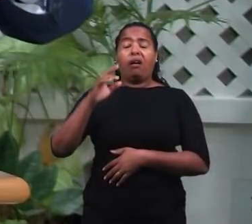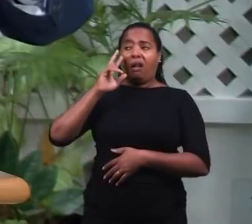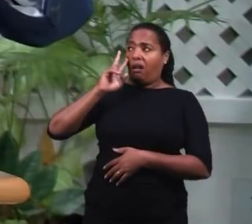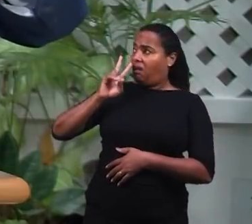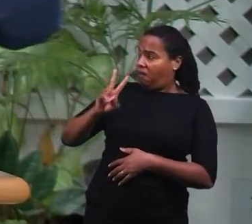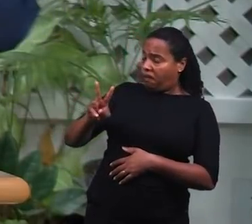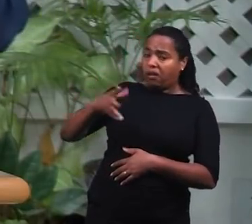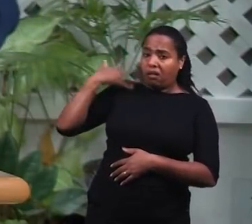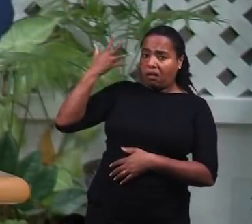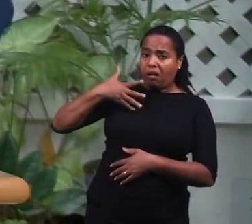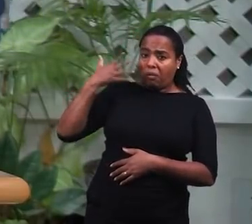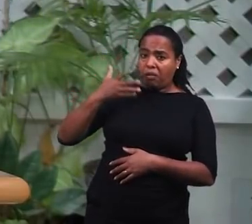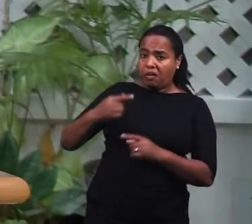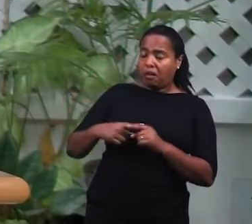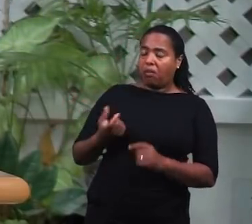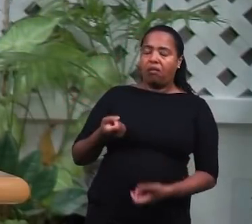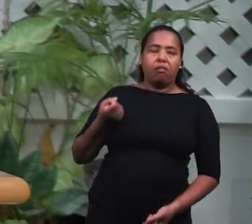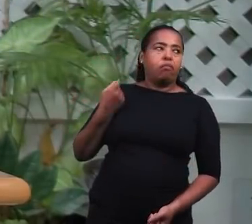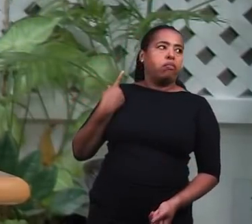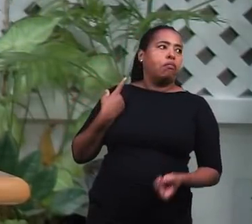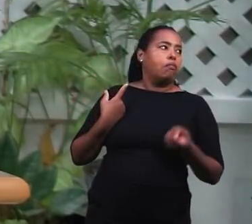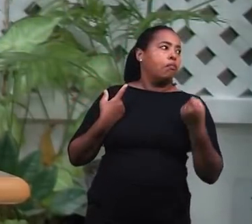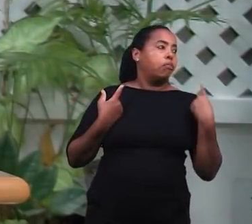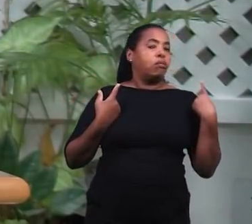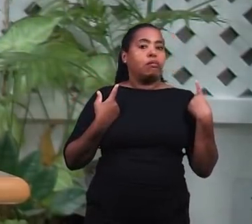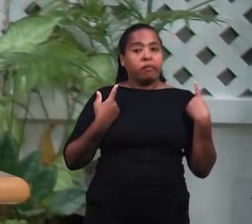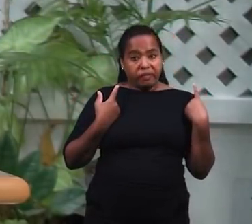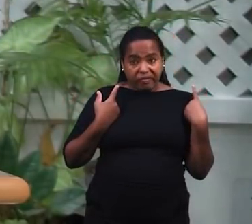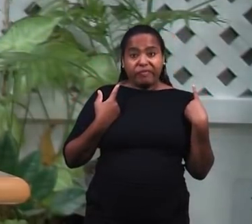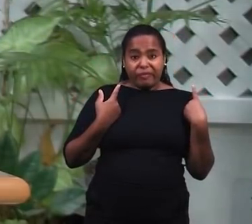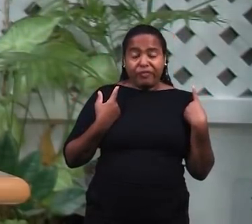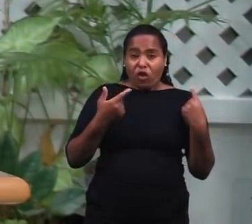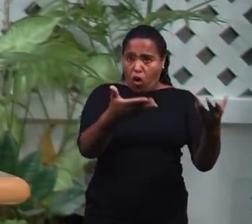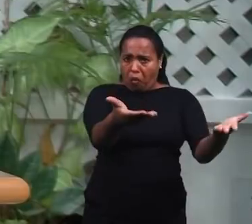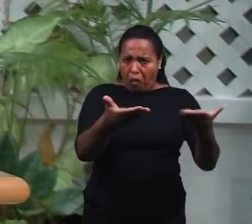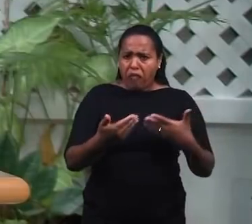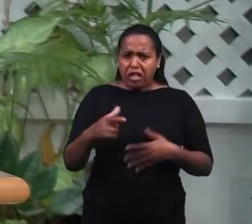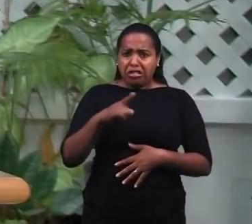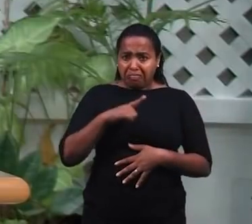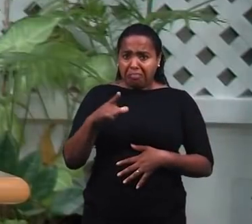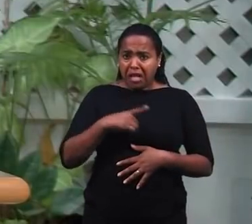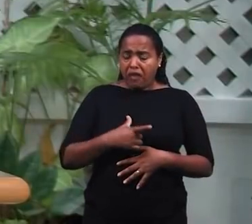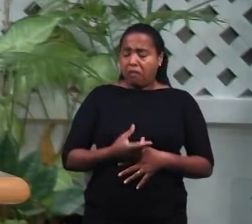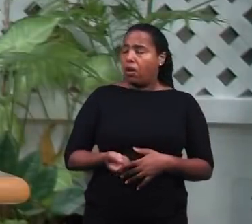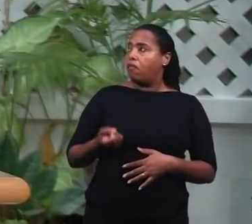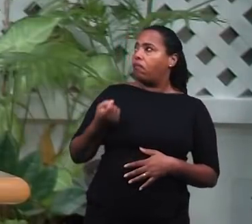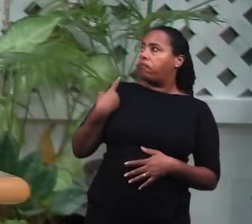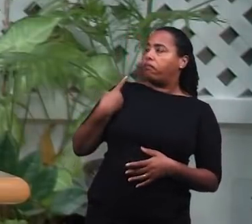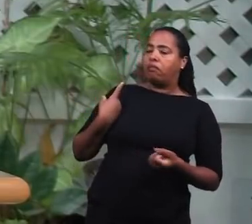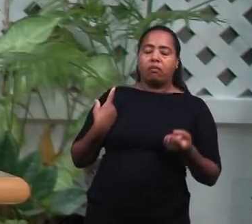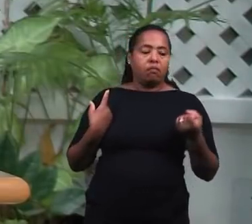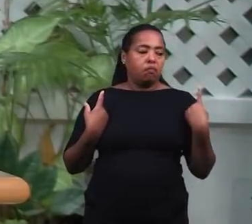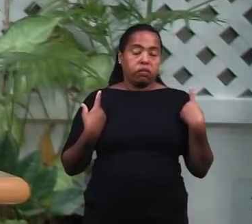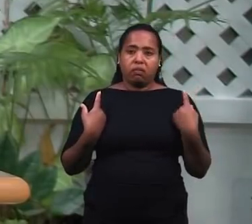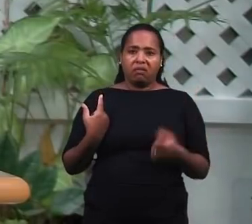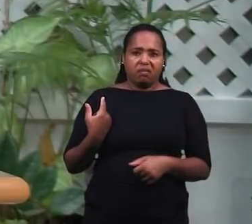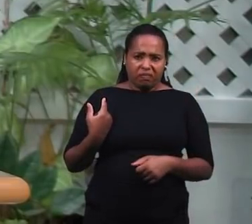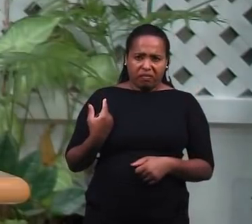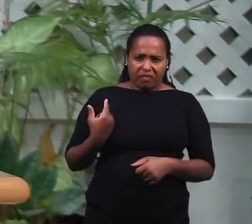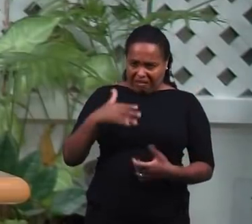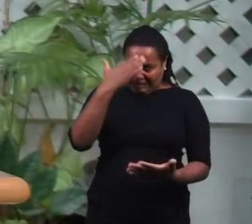a mensagem e não se ajustou. Teve o convite, não aceitou. Não